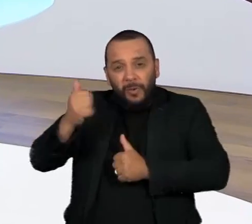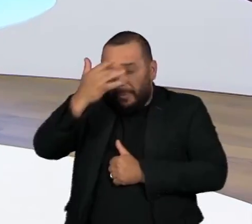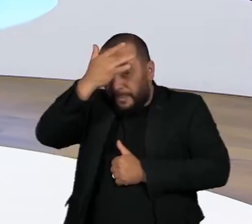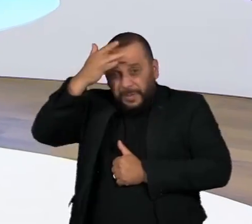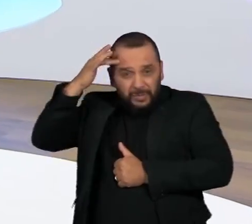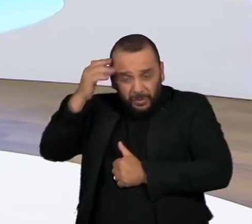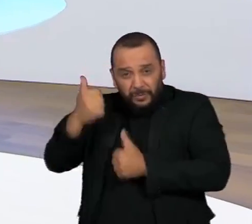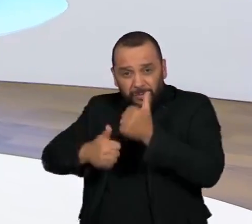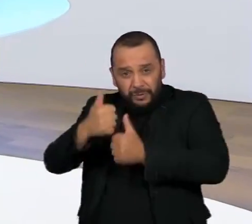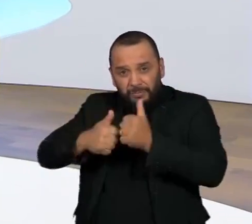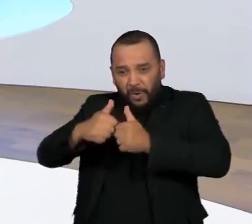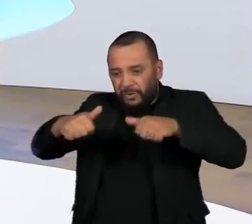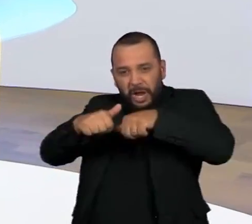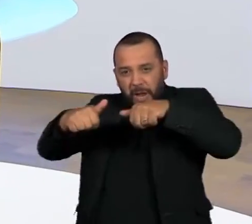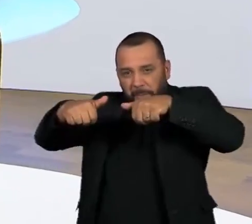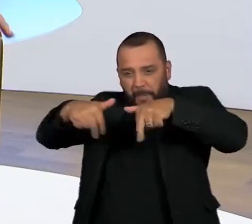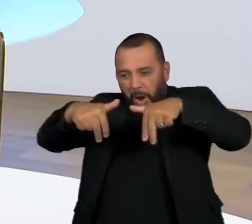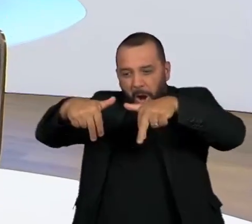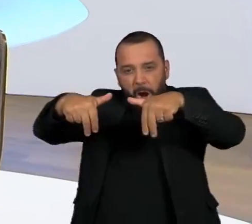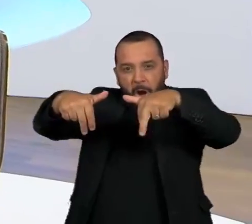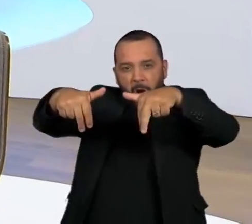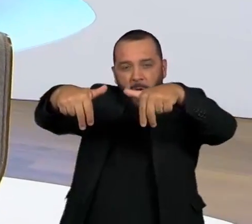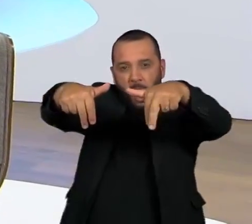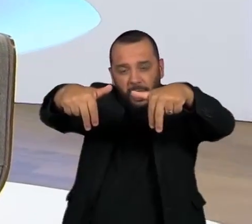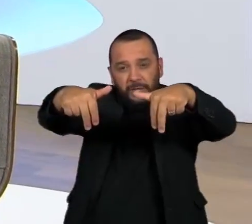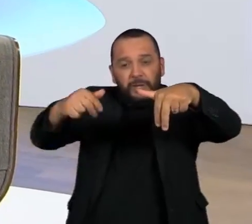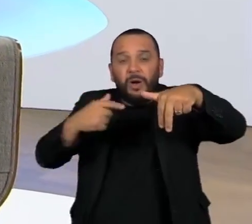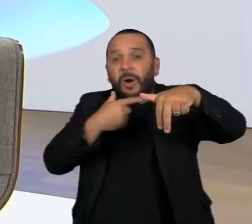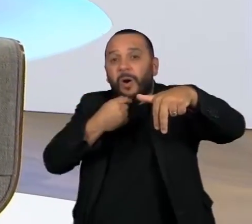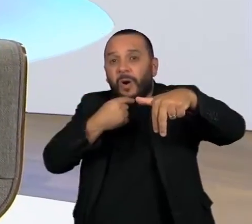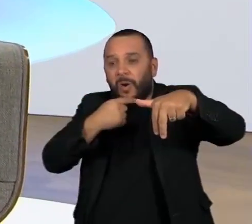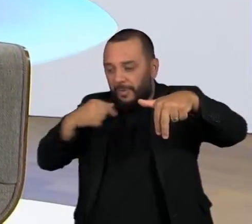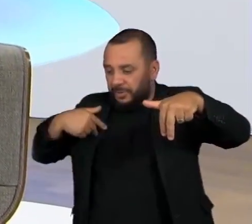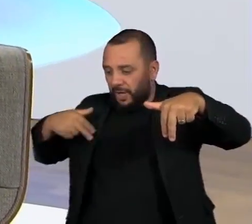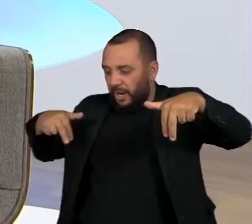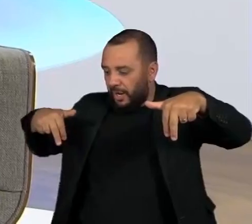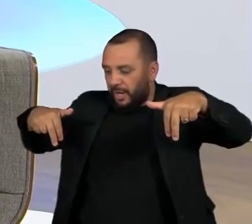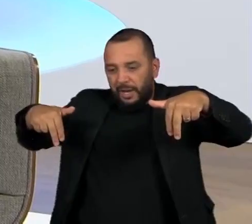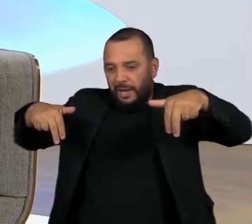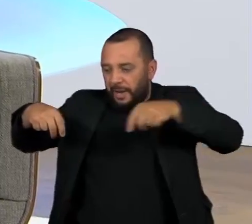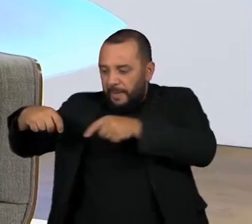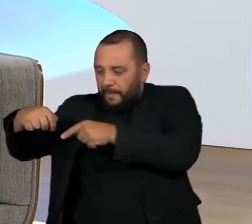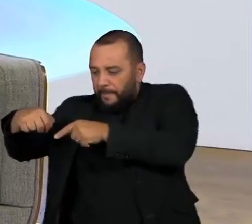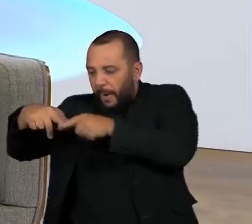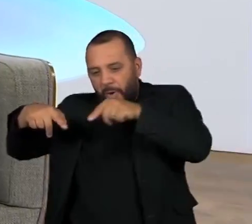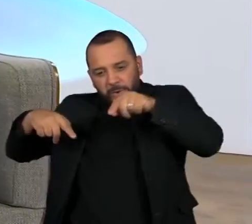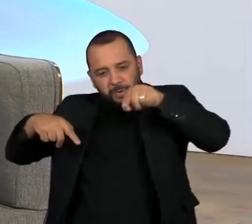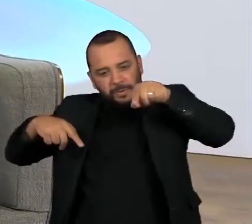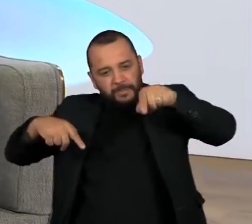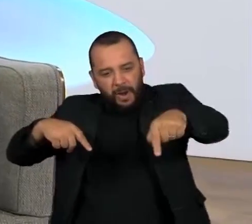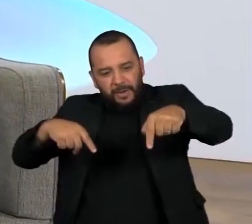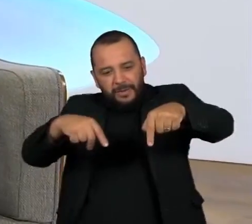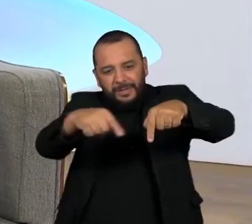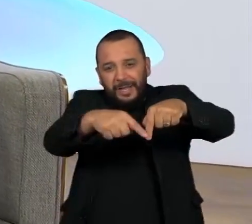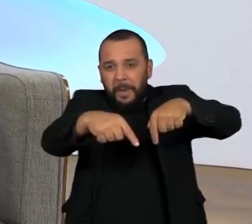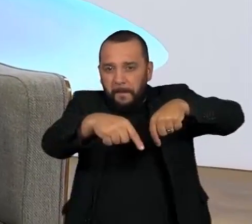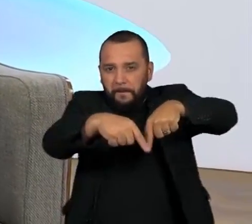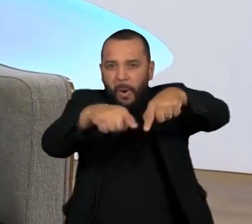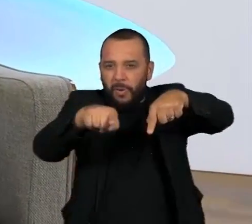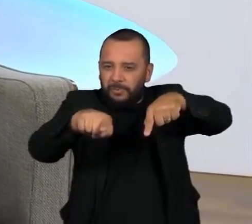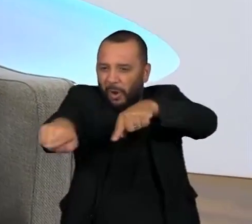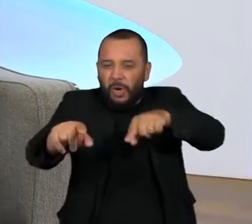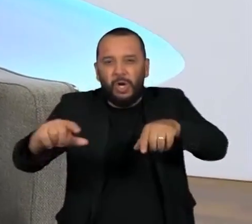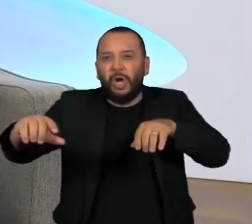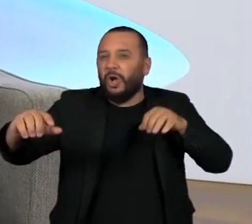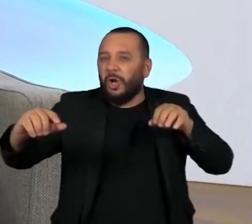entendeu então se você tava te tira a camisa na hora do gol o aplauso também tem que ser para que deu